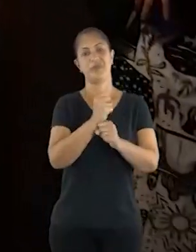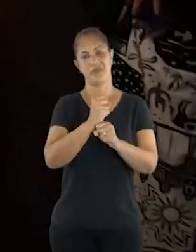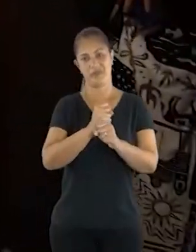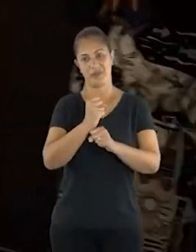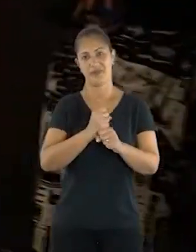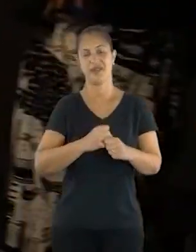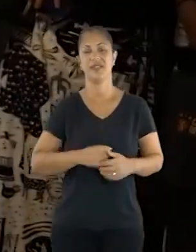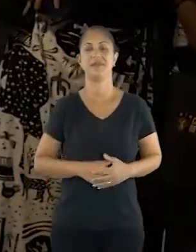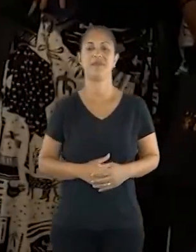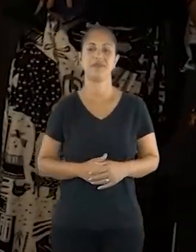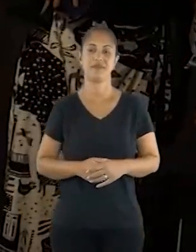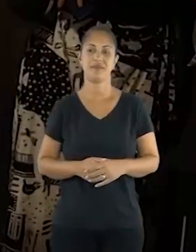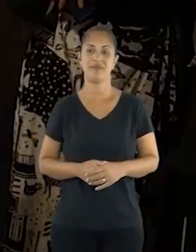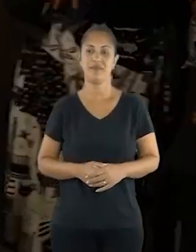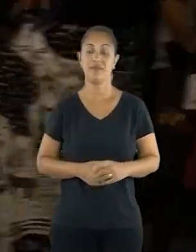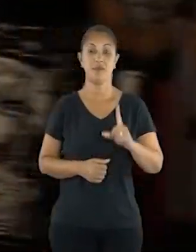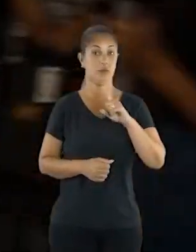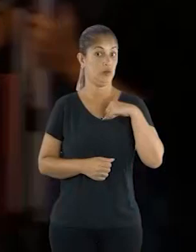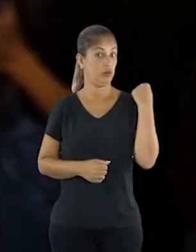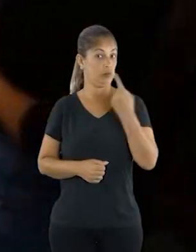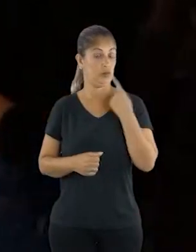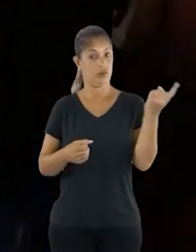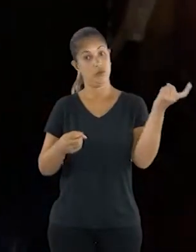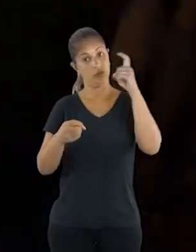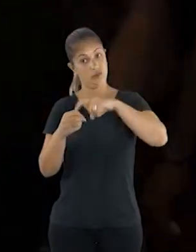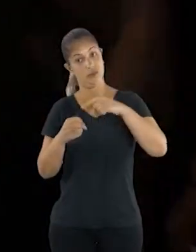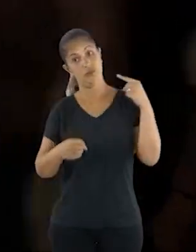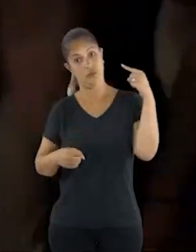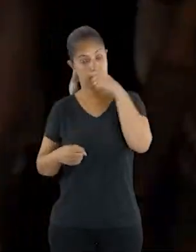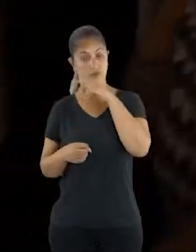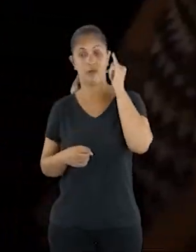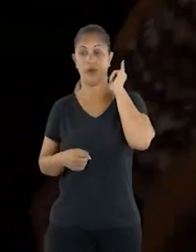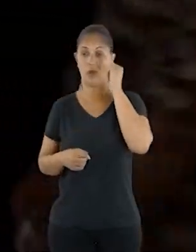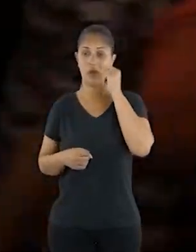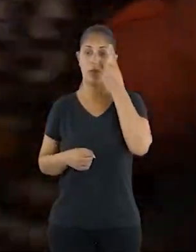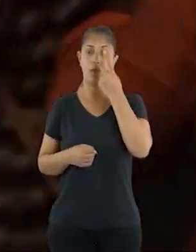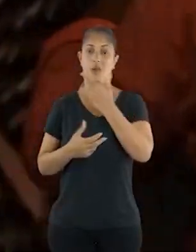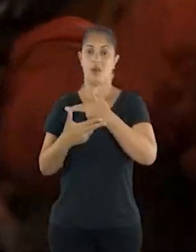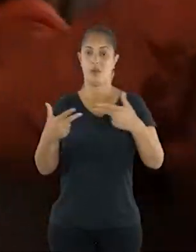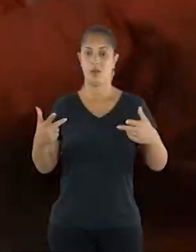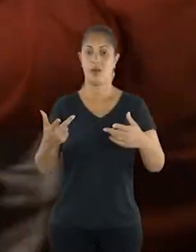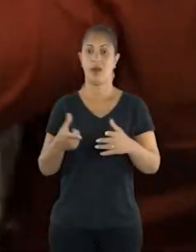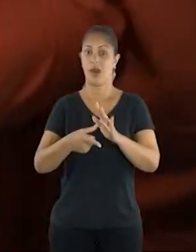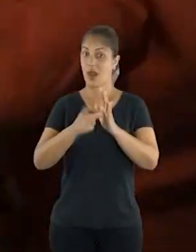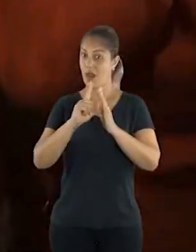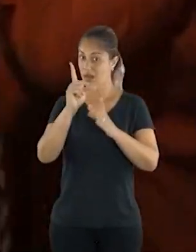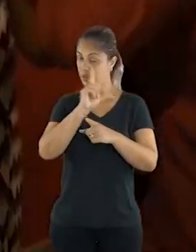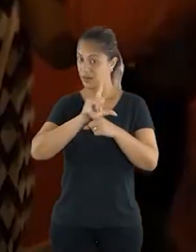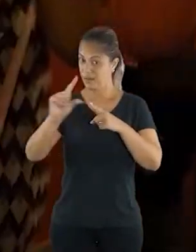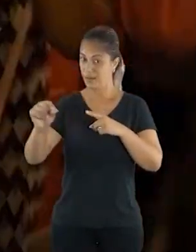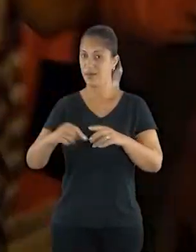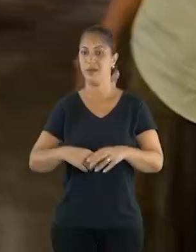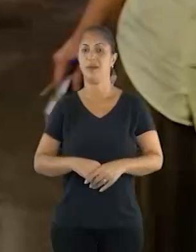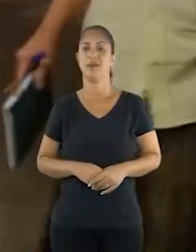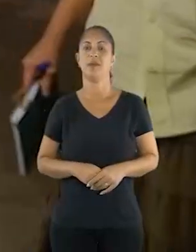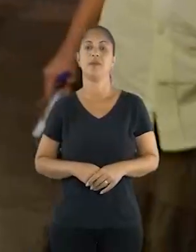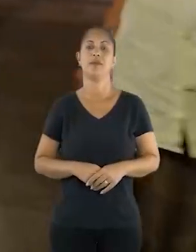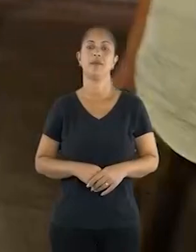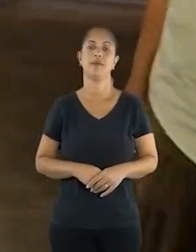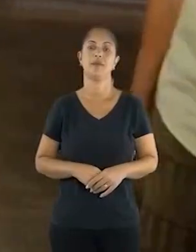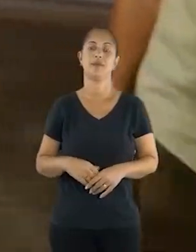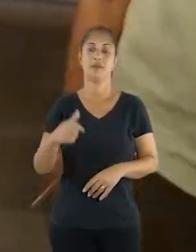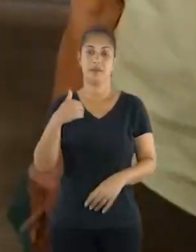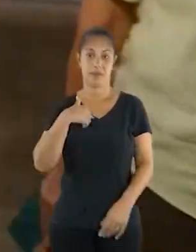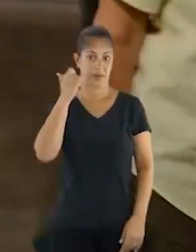né, o Grial. A gente vai voltar para lá, que eu quero contar uma coisa para vocês, antes de vocês irem embora. Então, como